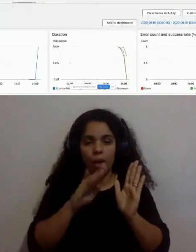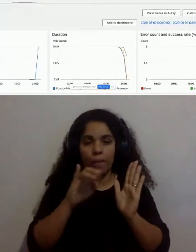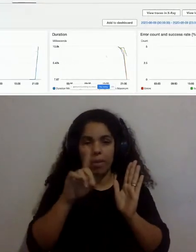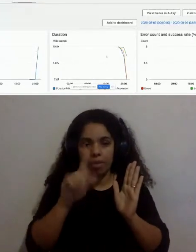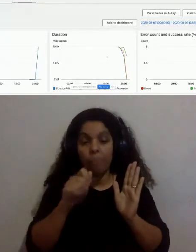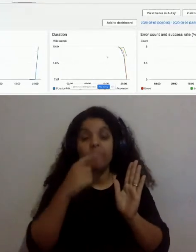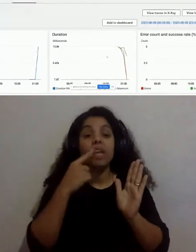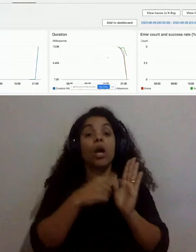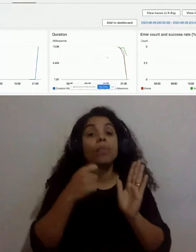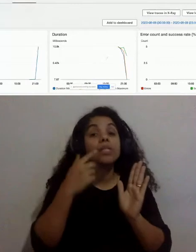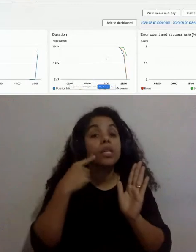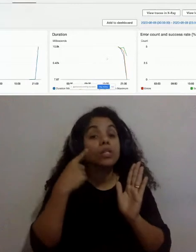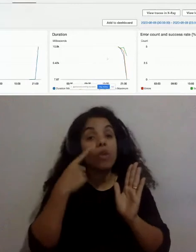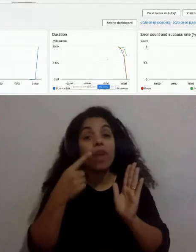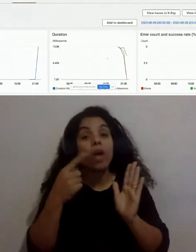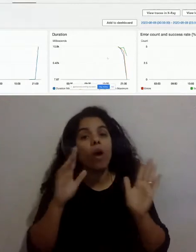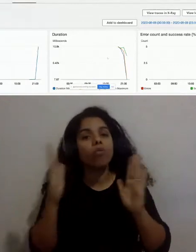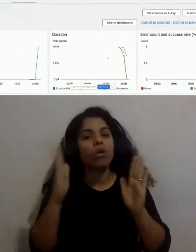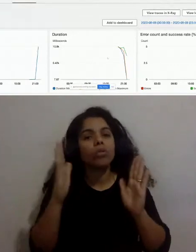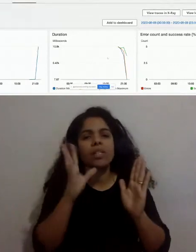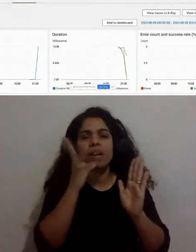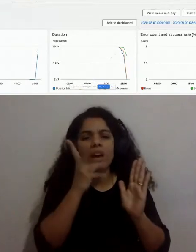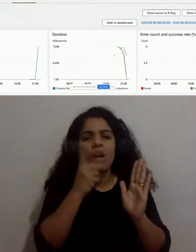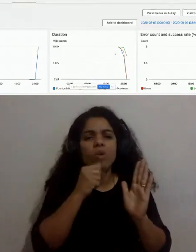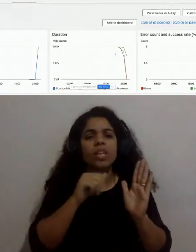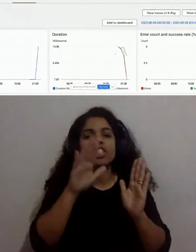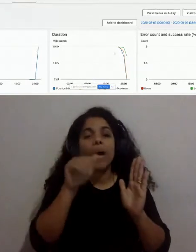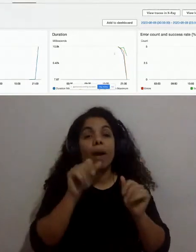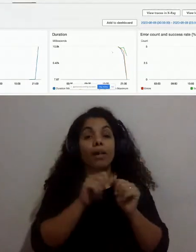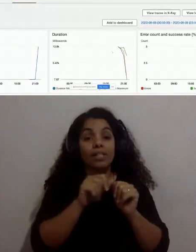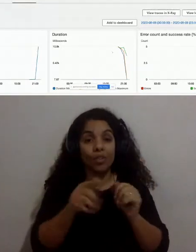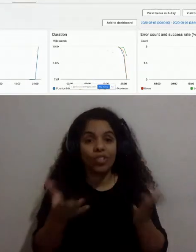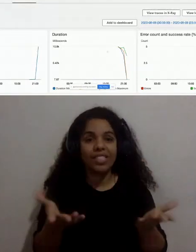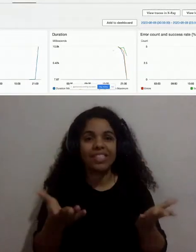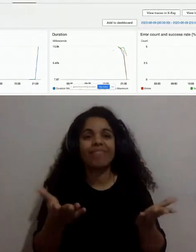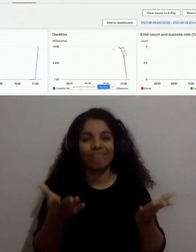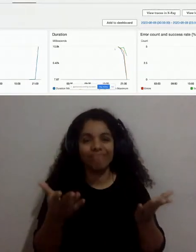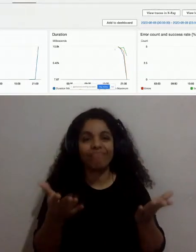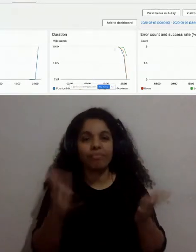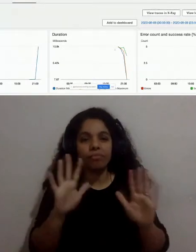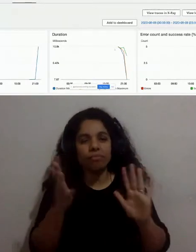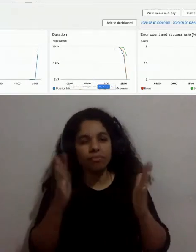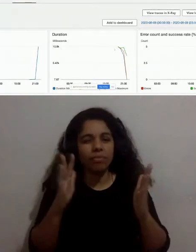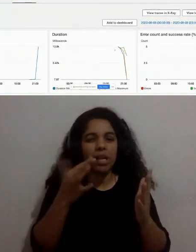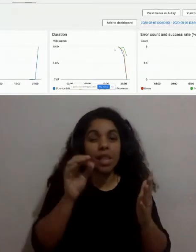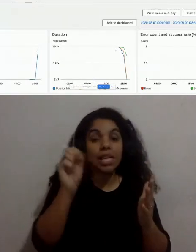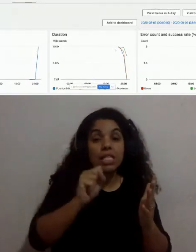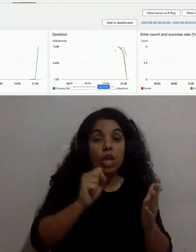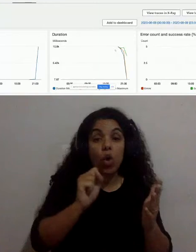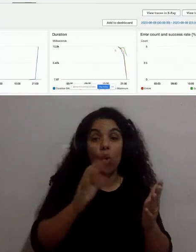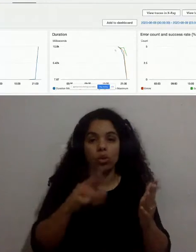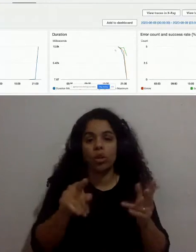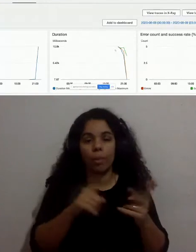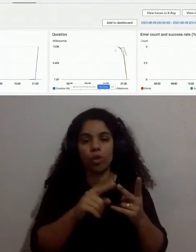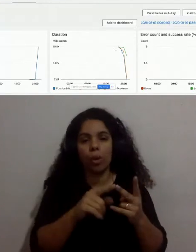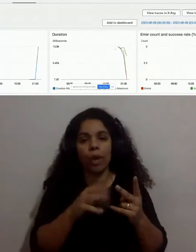que ver qual que foi a duração das chamadas que eu fiz. Aqui deu mais ou menos em torno de 10 segundos a